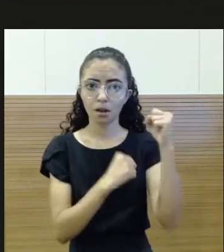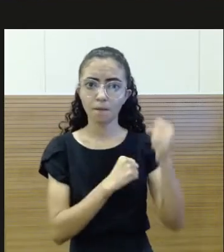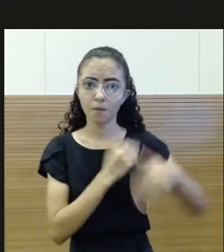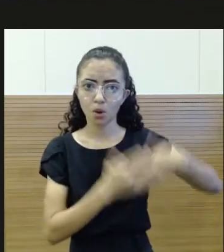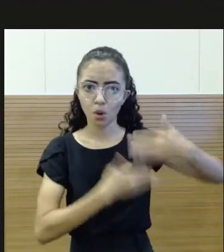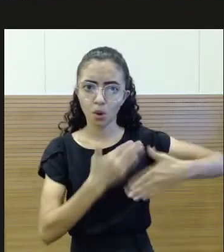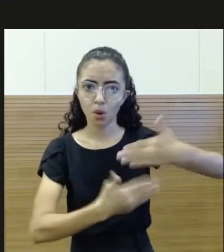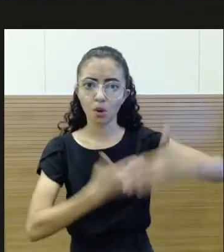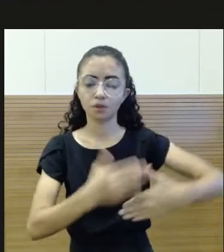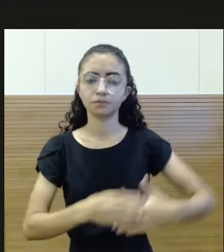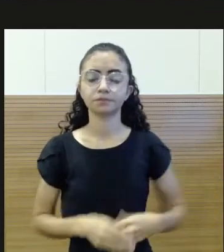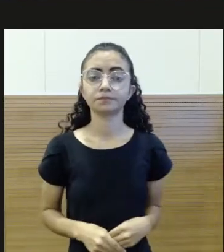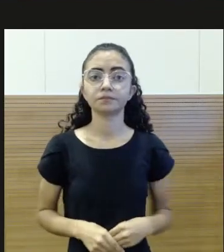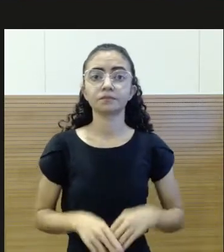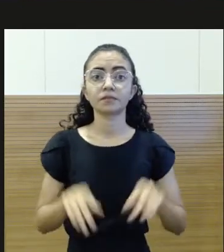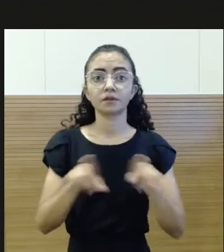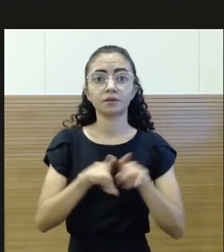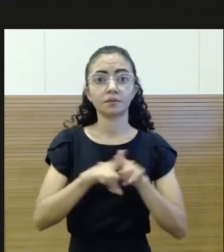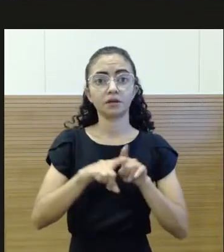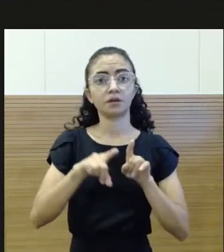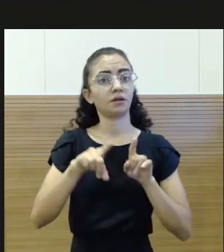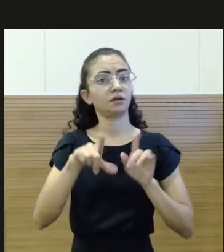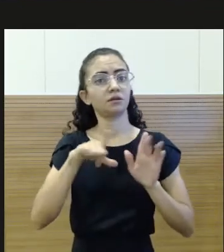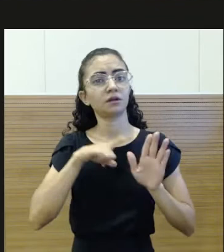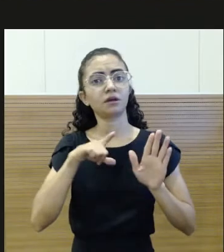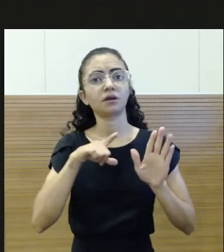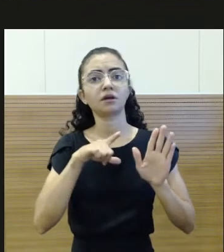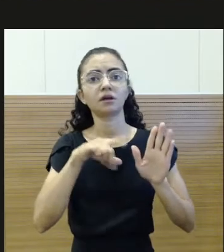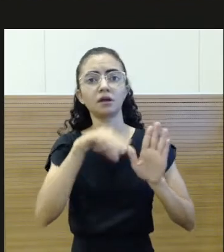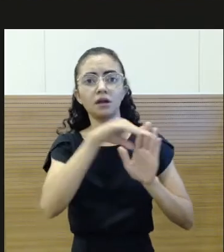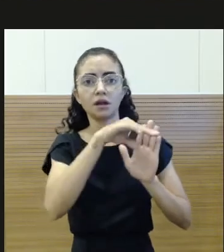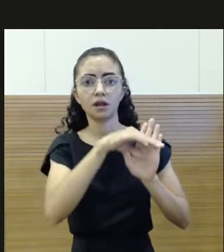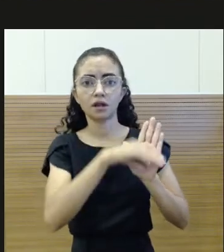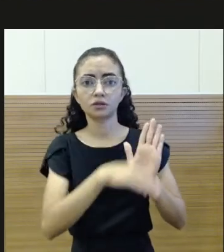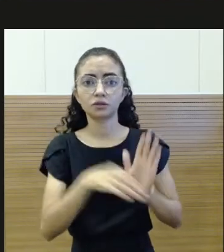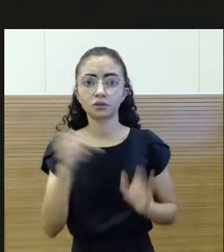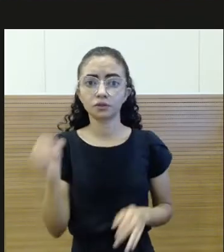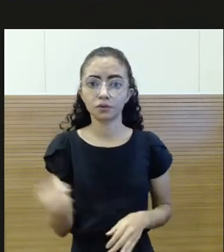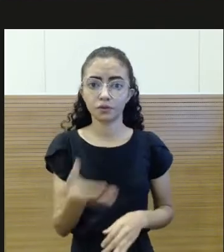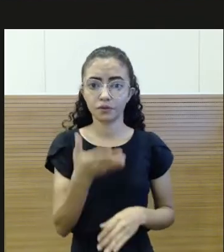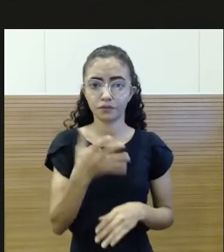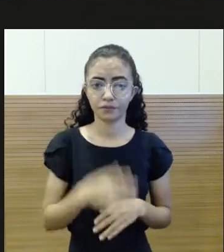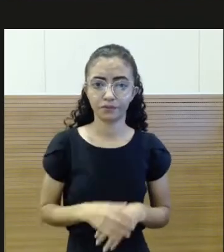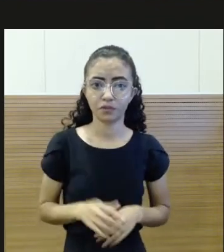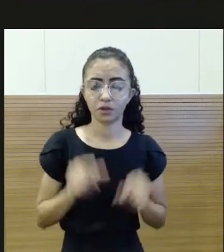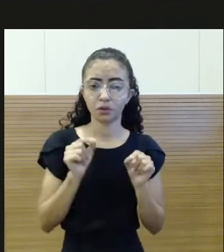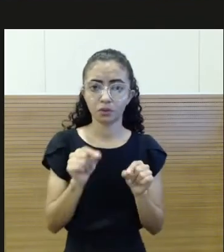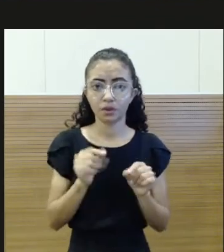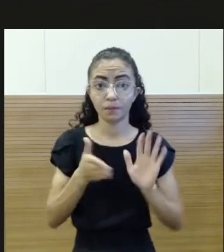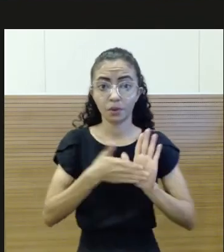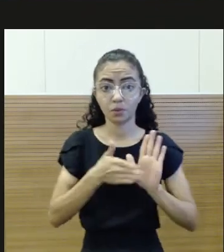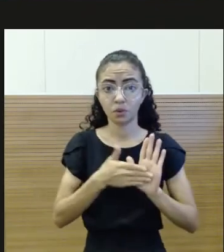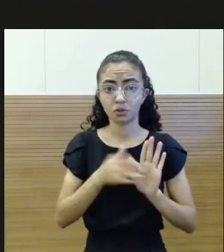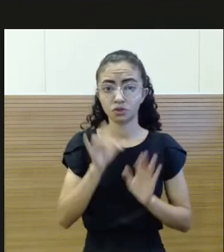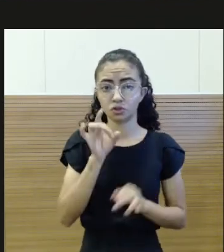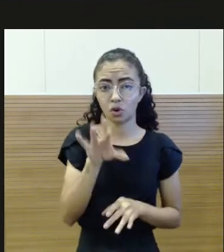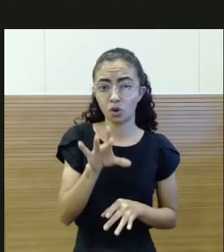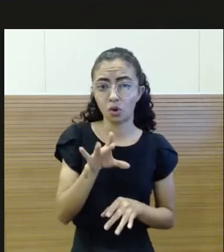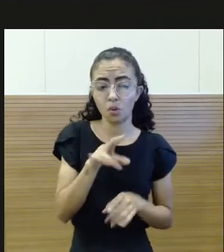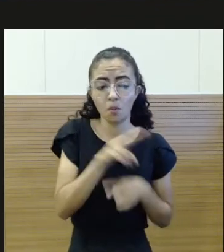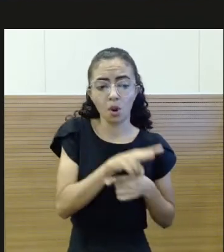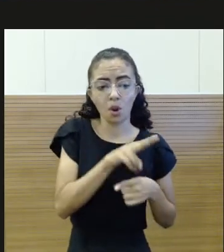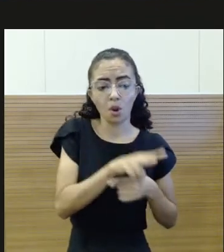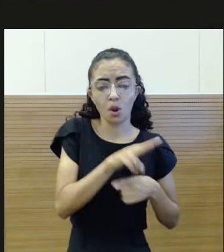nova, onde o propósito do processamento já não é mais aumentar a duração do alimento, não é mais